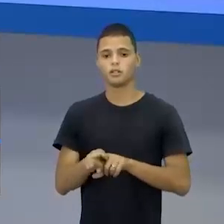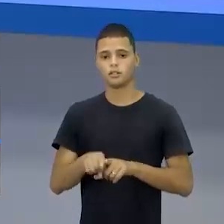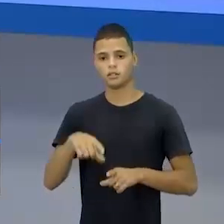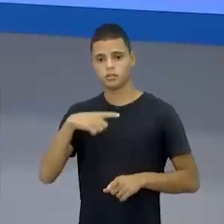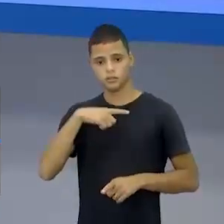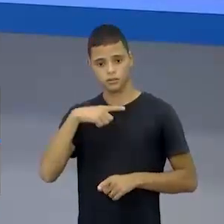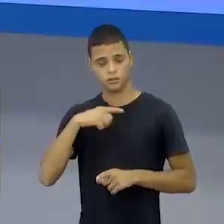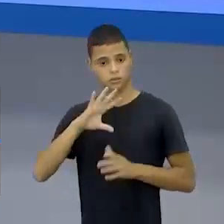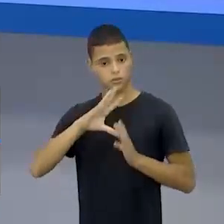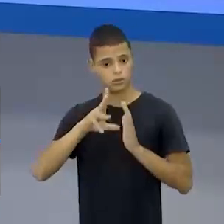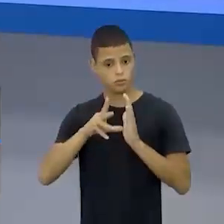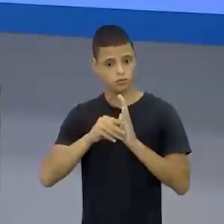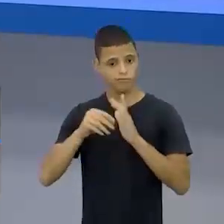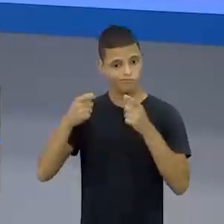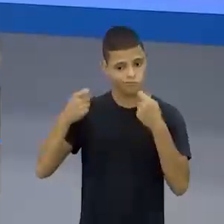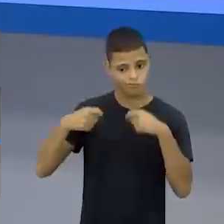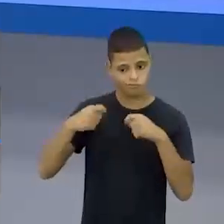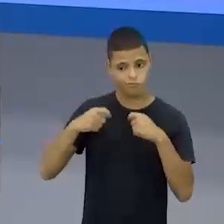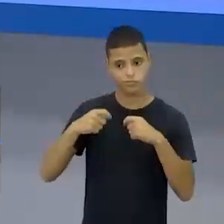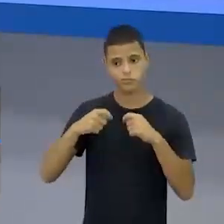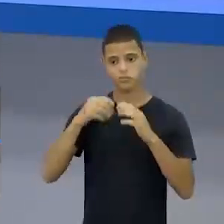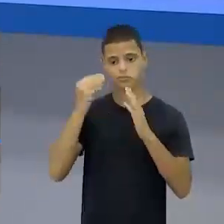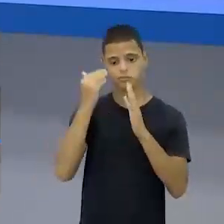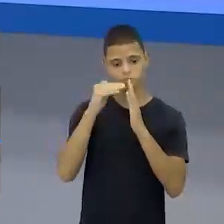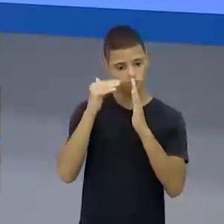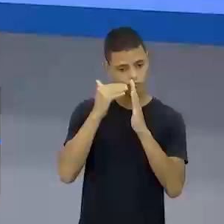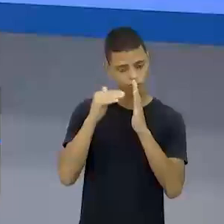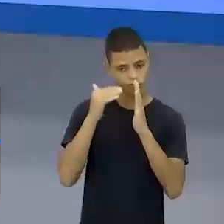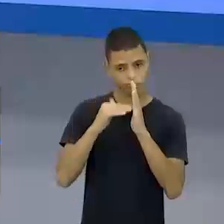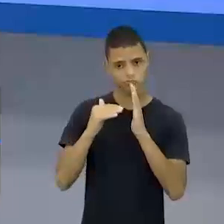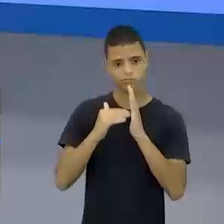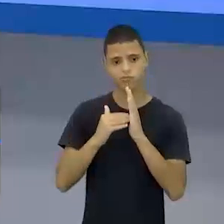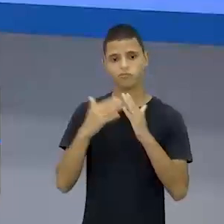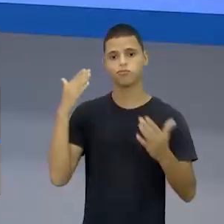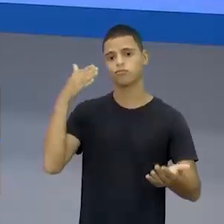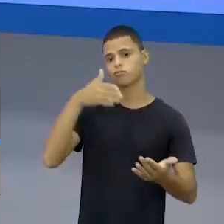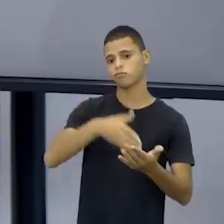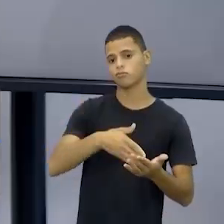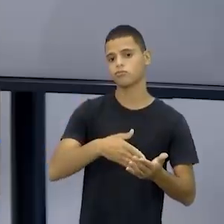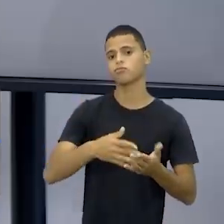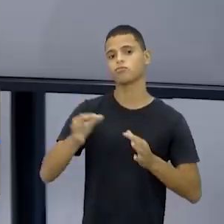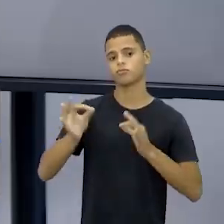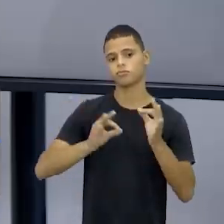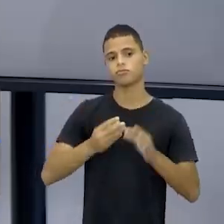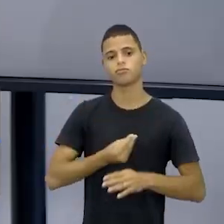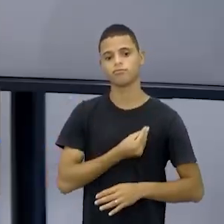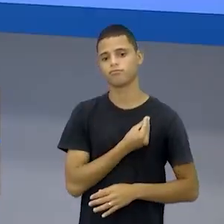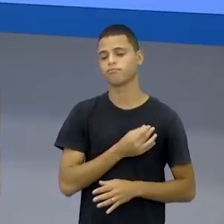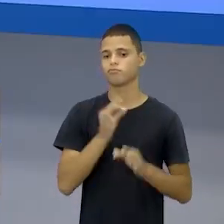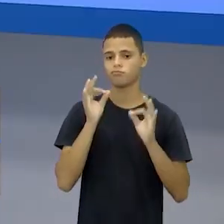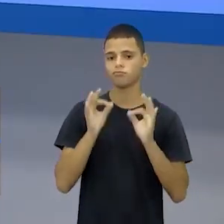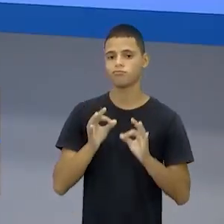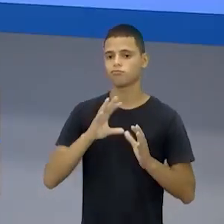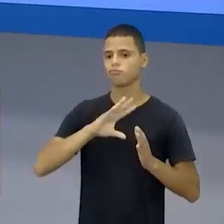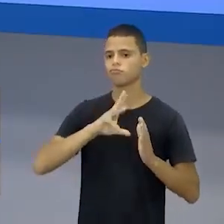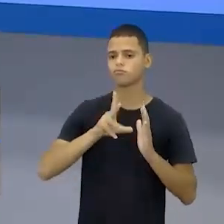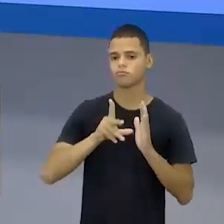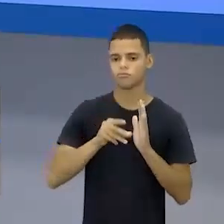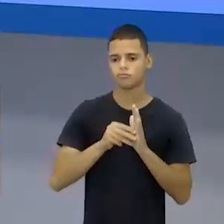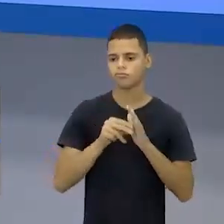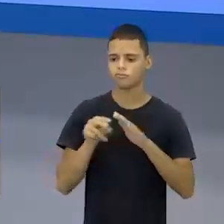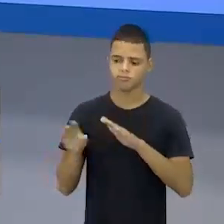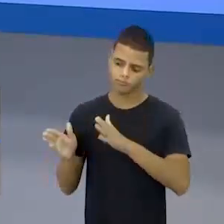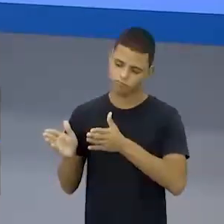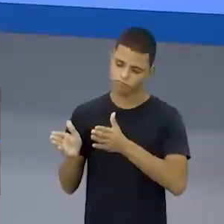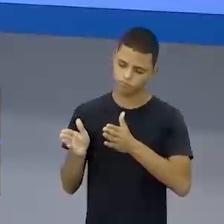precisavam. Exatamente. De gastar e ter e tal, para chegar no projeto de vida. Exatamente. E agora que ele passou por todo esse percurso, que viu